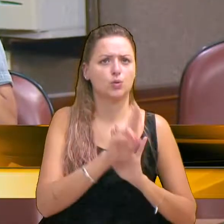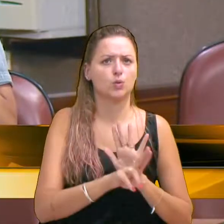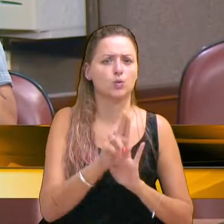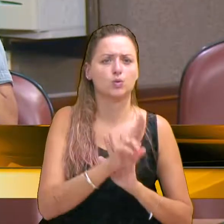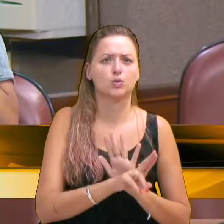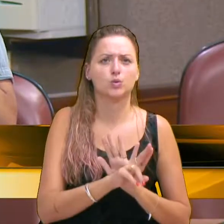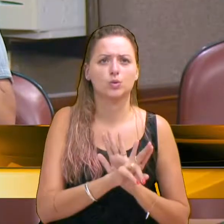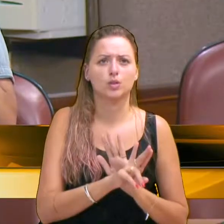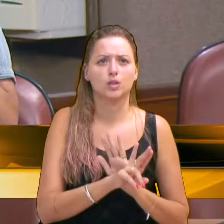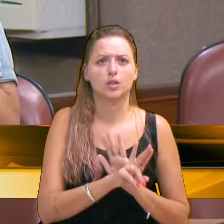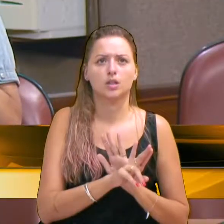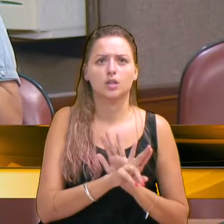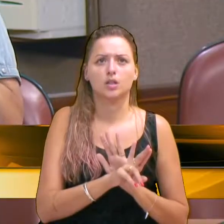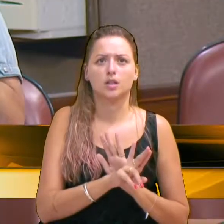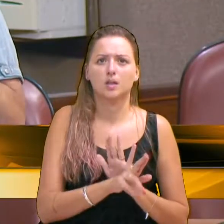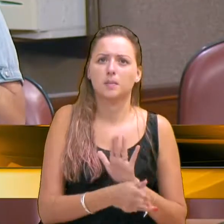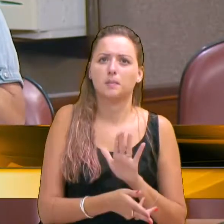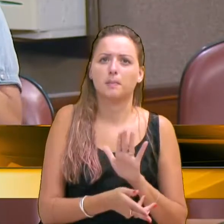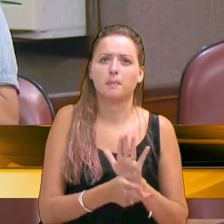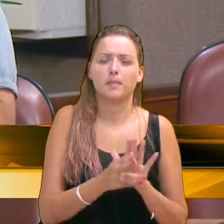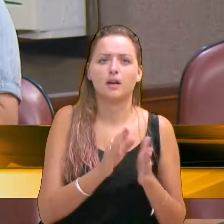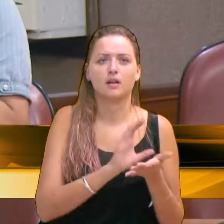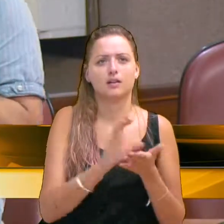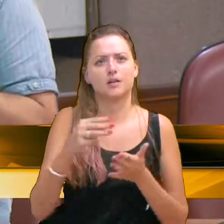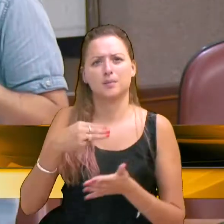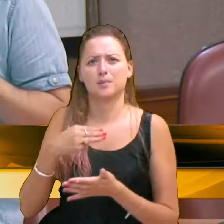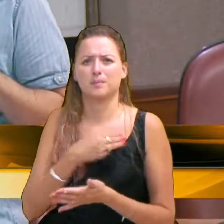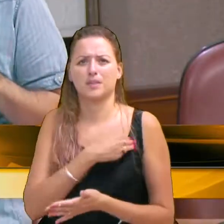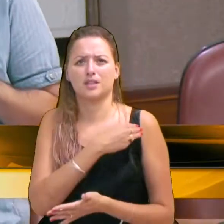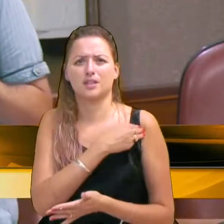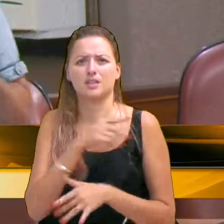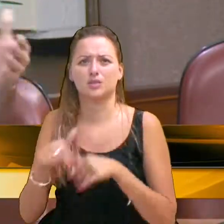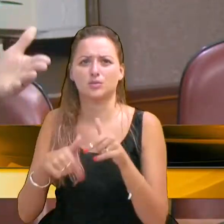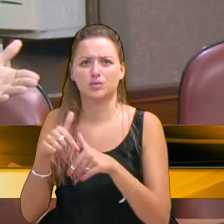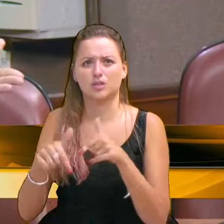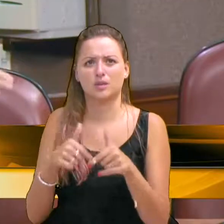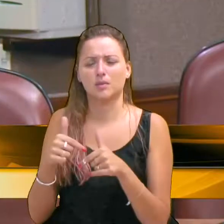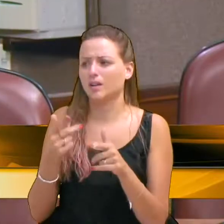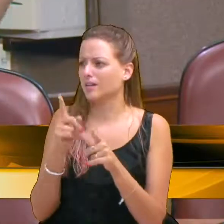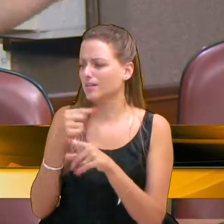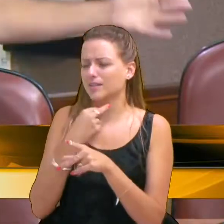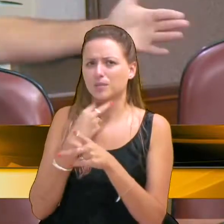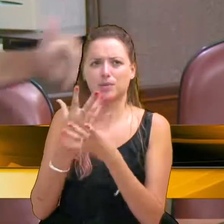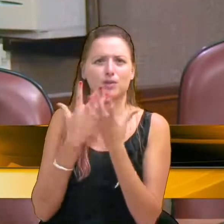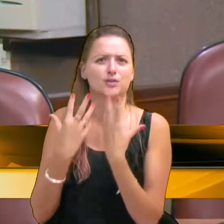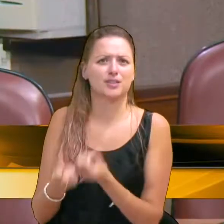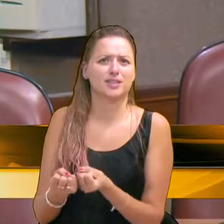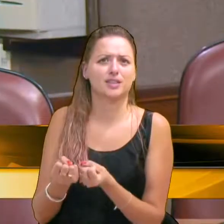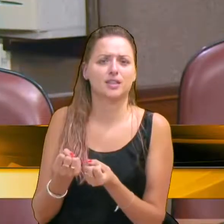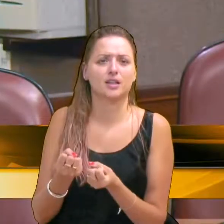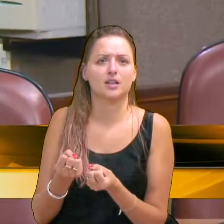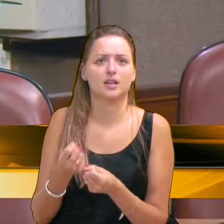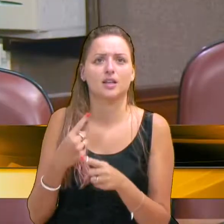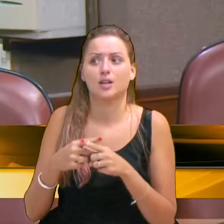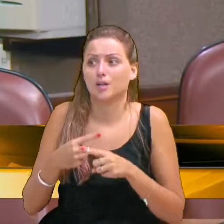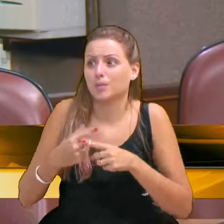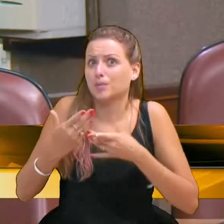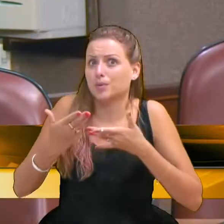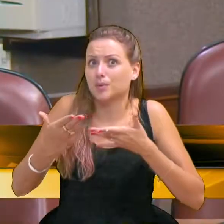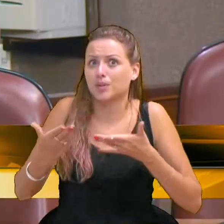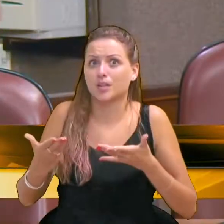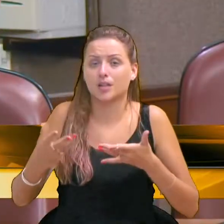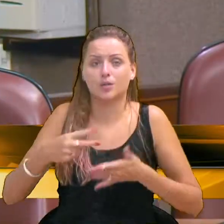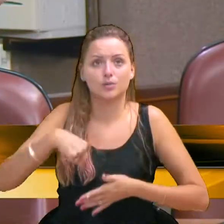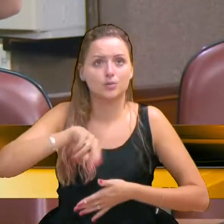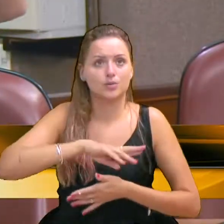utilizou, vai ser ministra do Trabalho e Emprego do nosso país. Isso é inadmissível. A quem que serve, vereadora Paula Iores? O